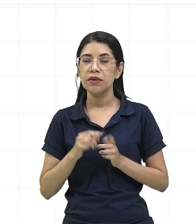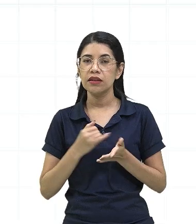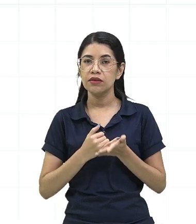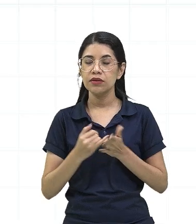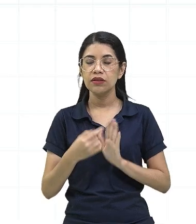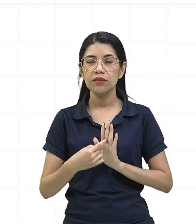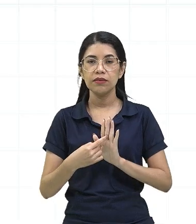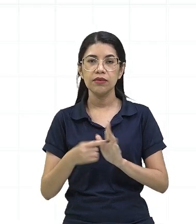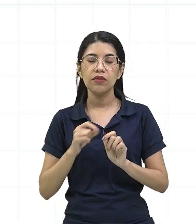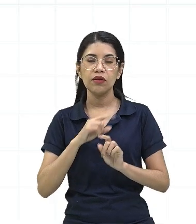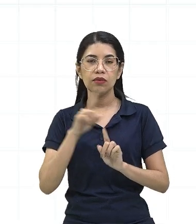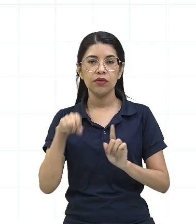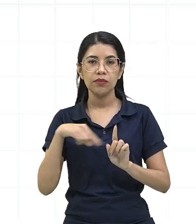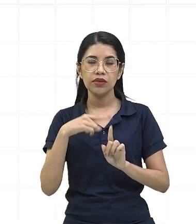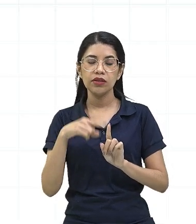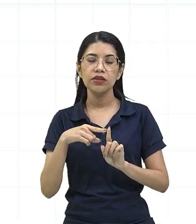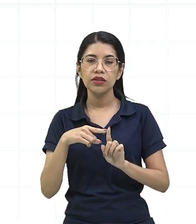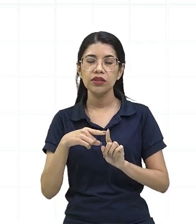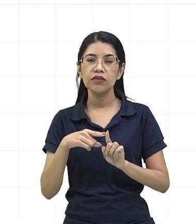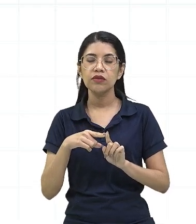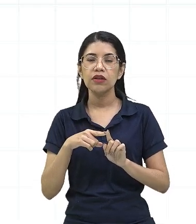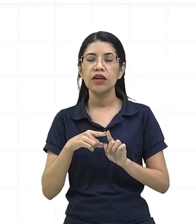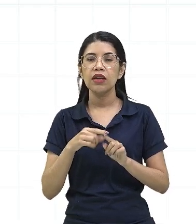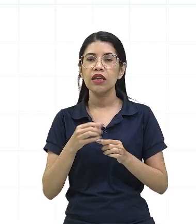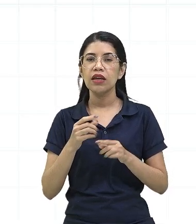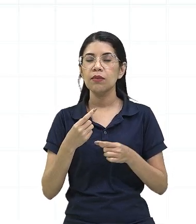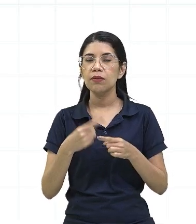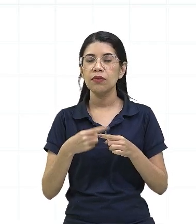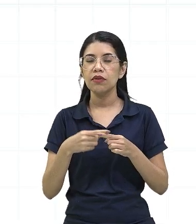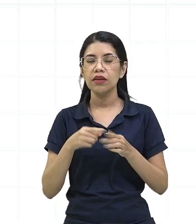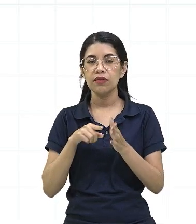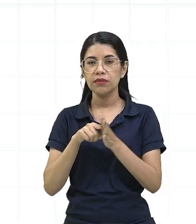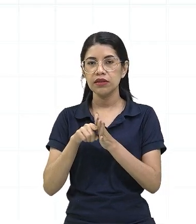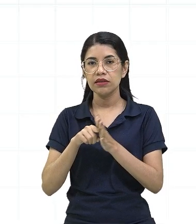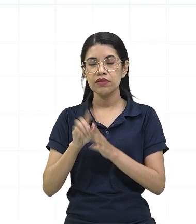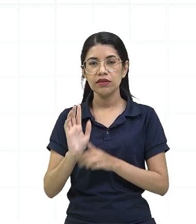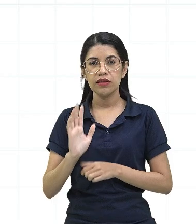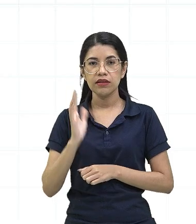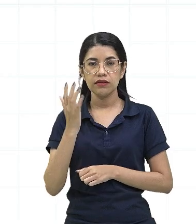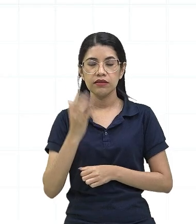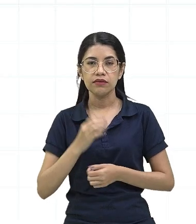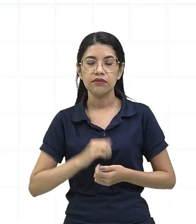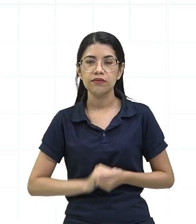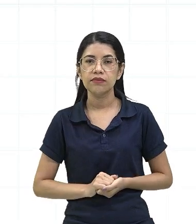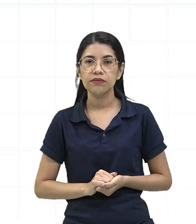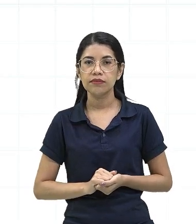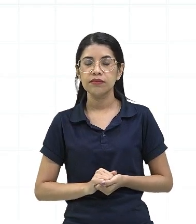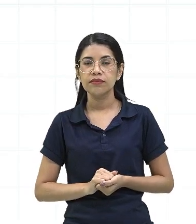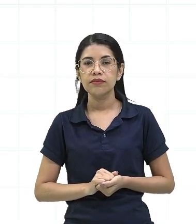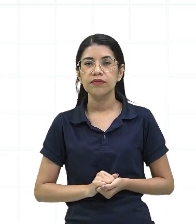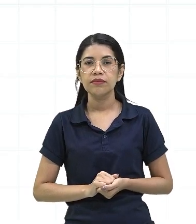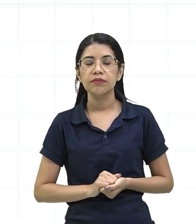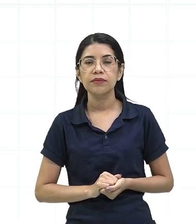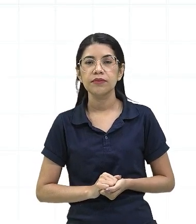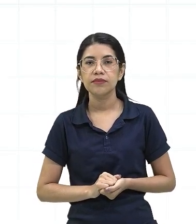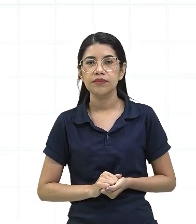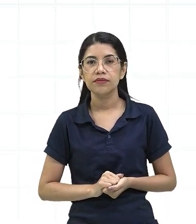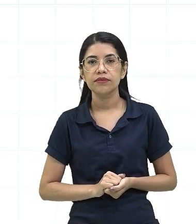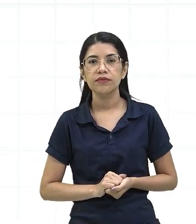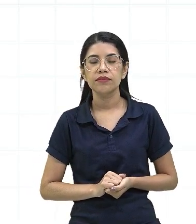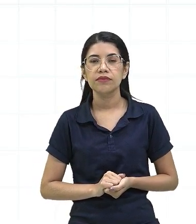mais pescados pelos moradores, para auxiliar em prática de manejo sustentável e para valorizar o conhecimento